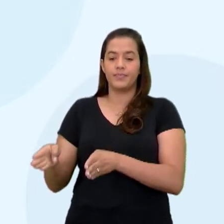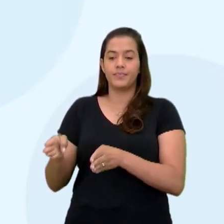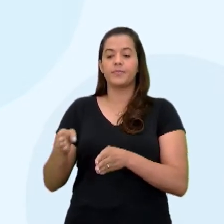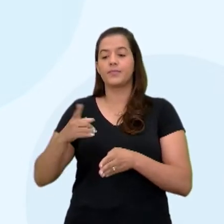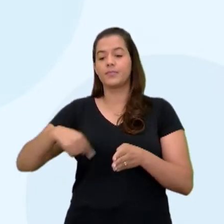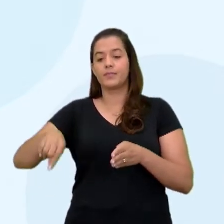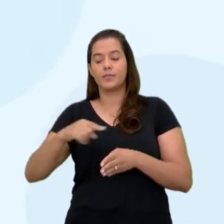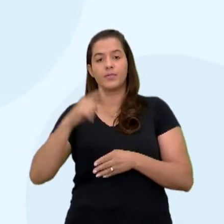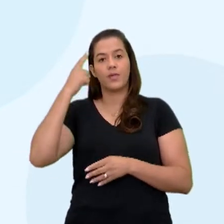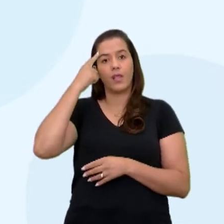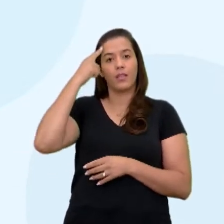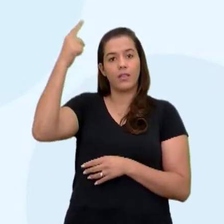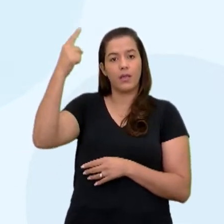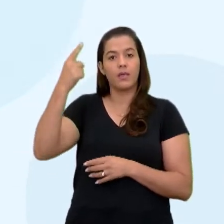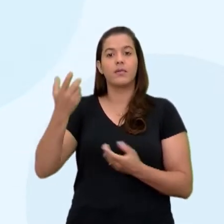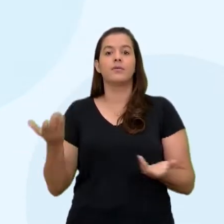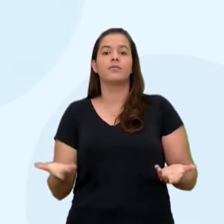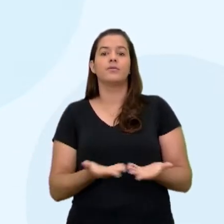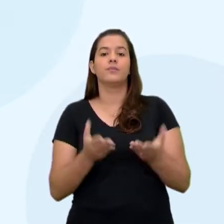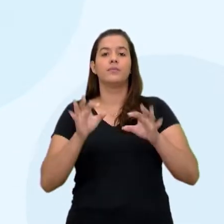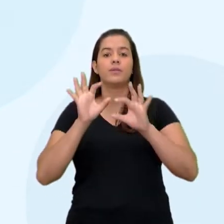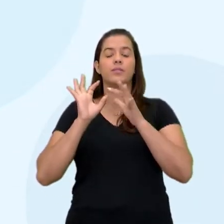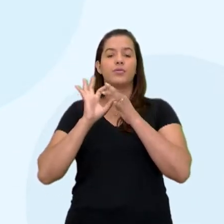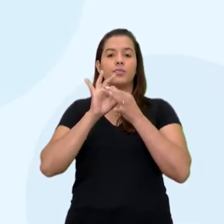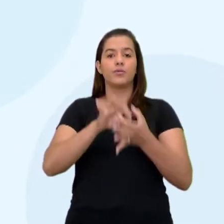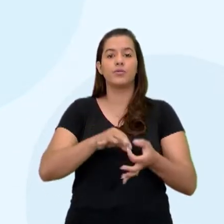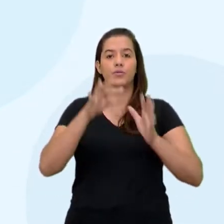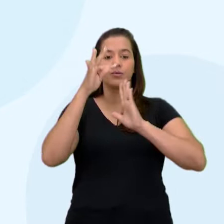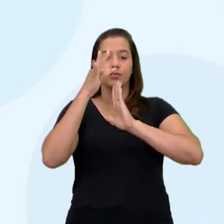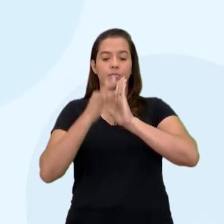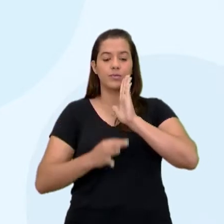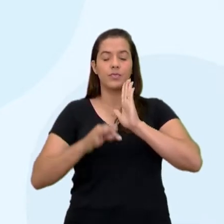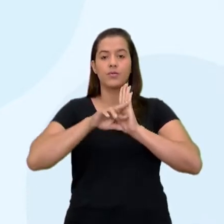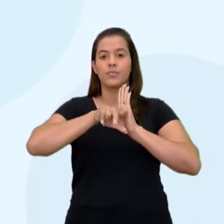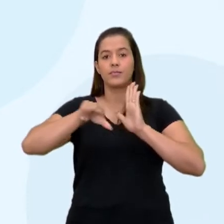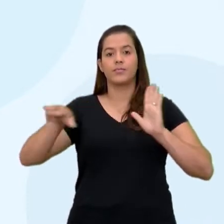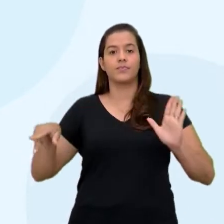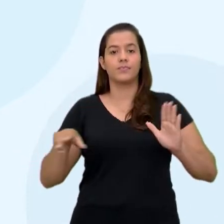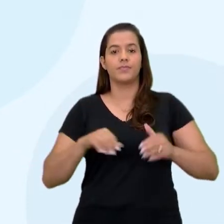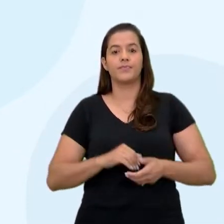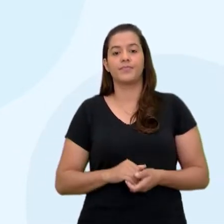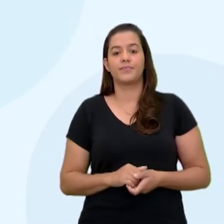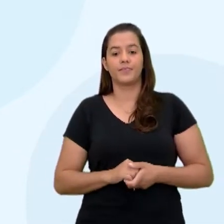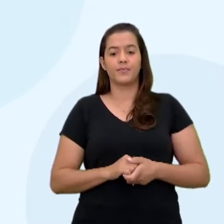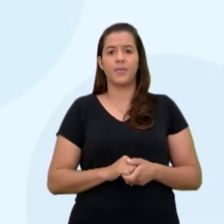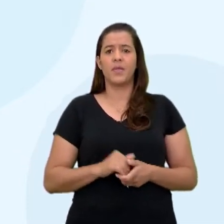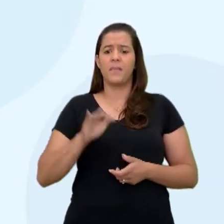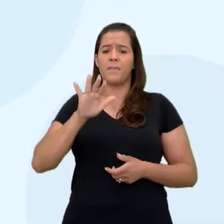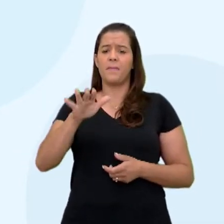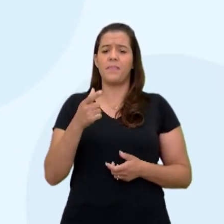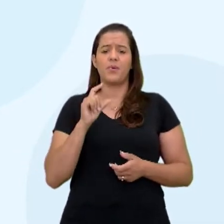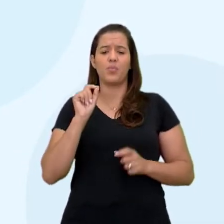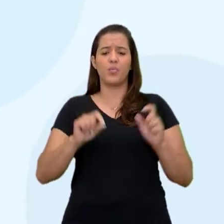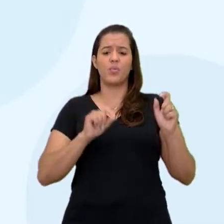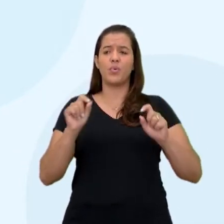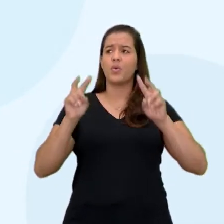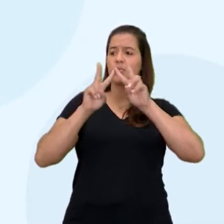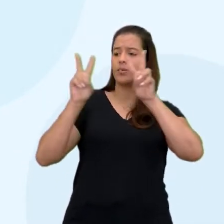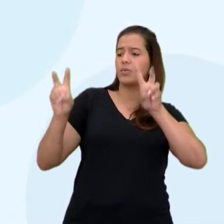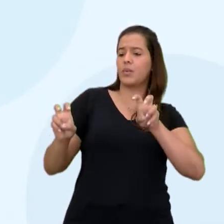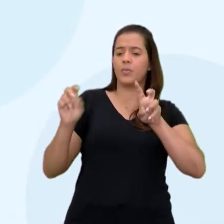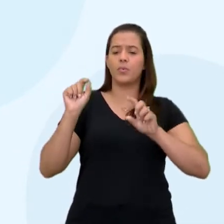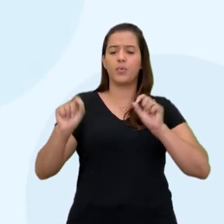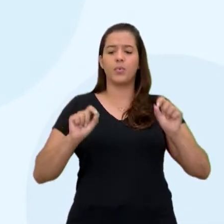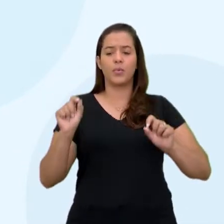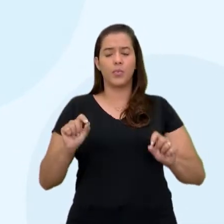de ideias, de textos, em tópicos. Guerreiro, o que é tópico mesmo?